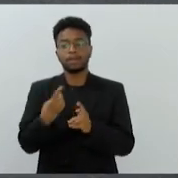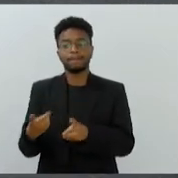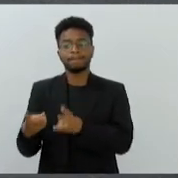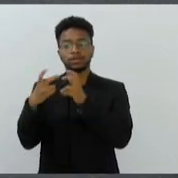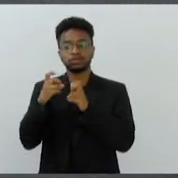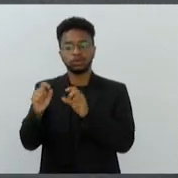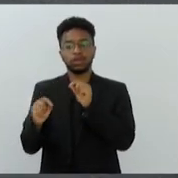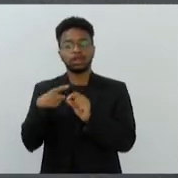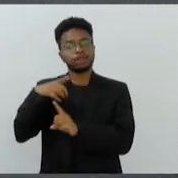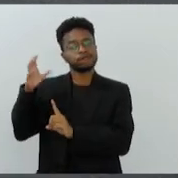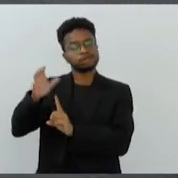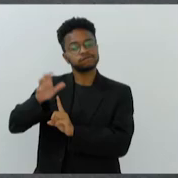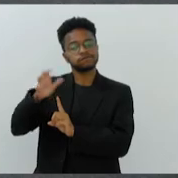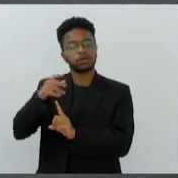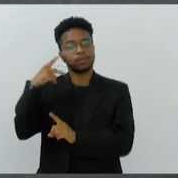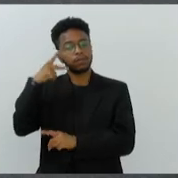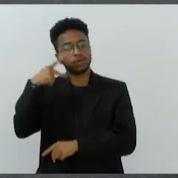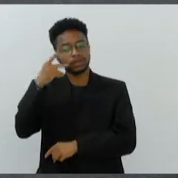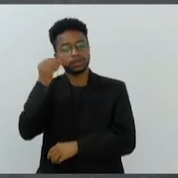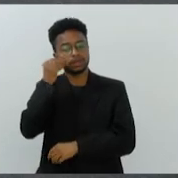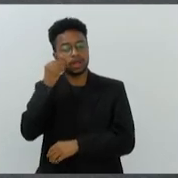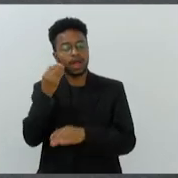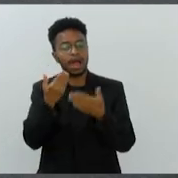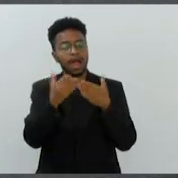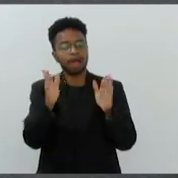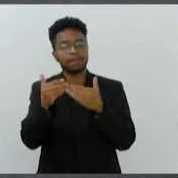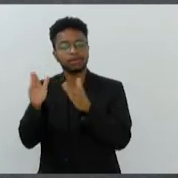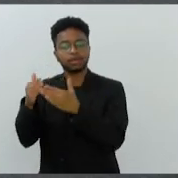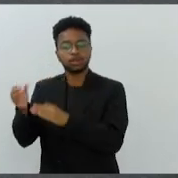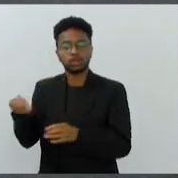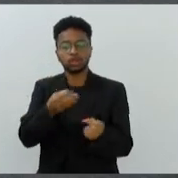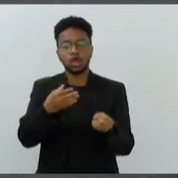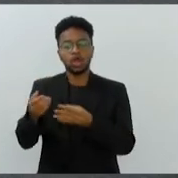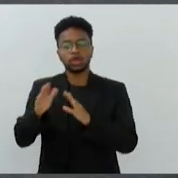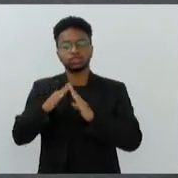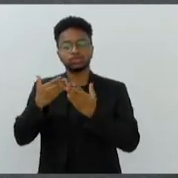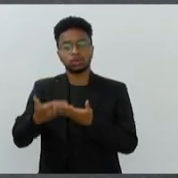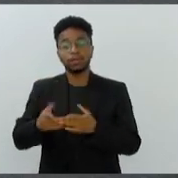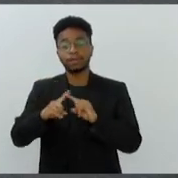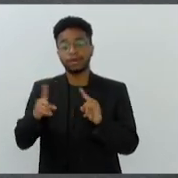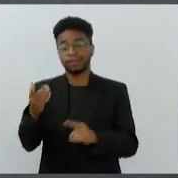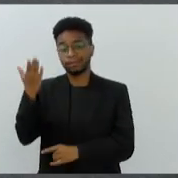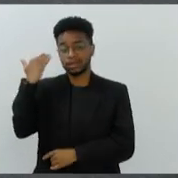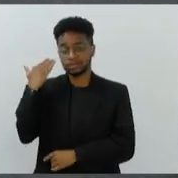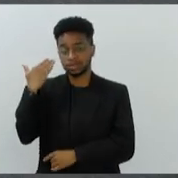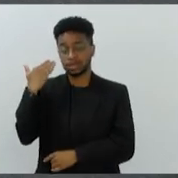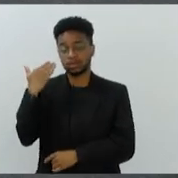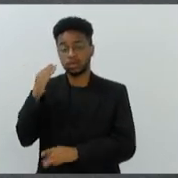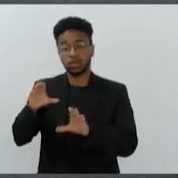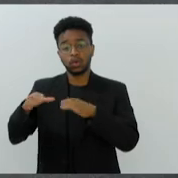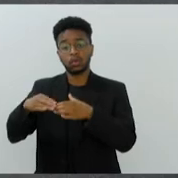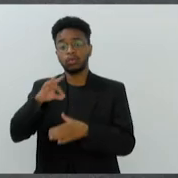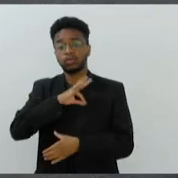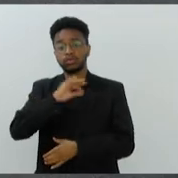tinha uma pressão política para que fossem abertas várias unidades e a posição, na época, da cúpula da Polícia Militar